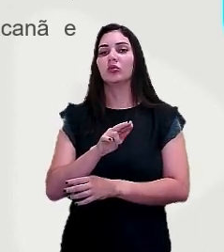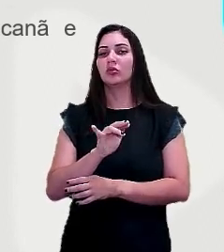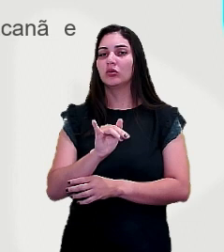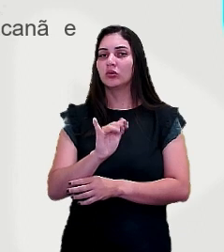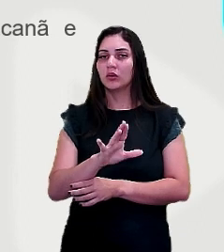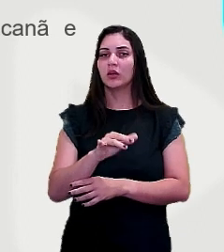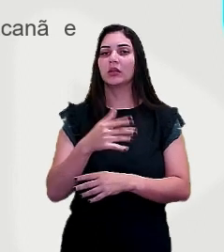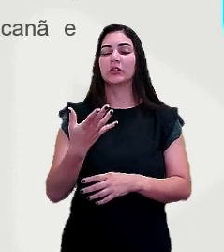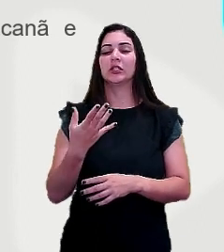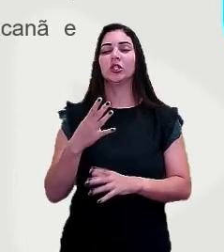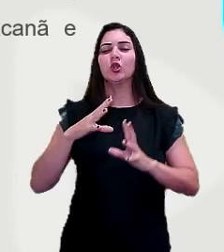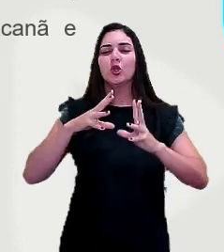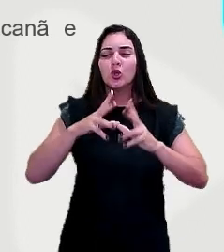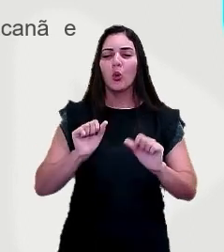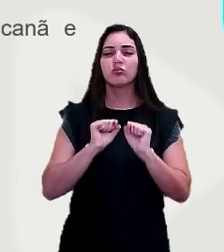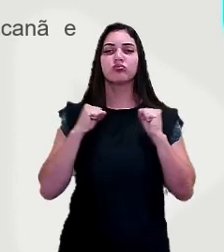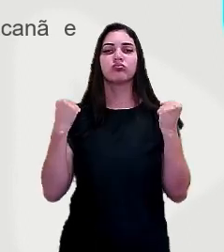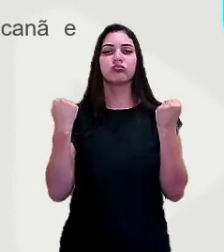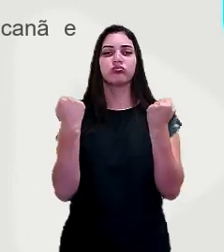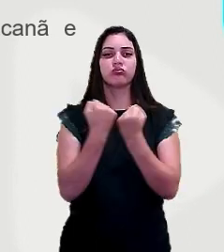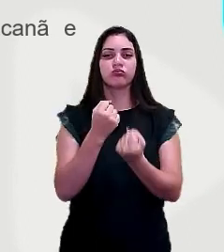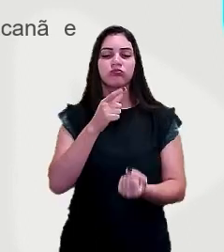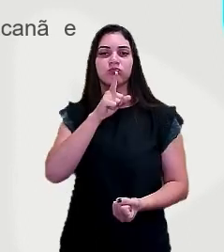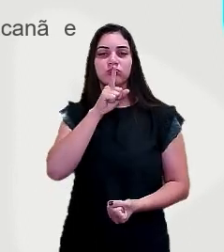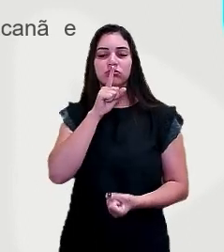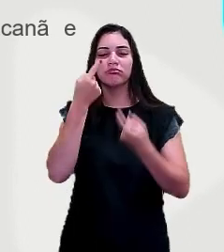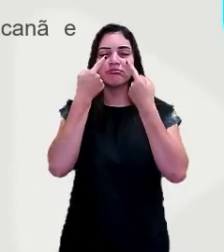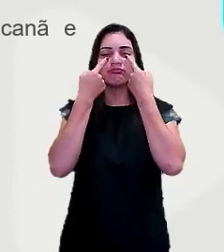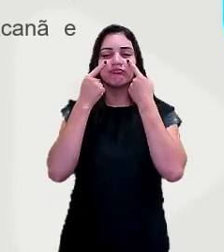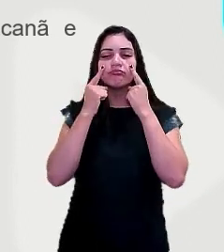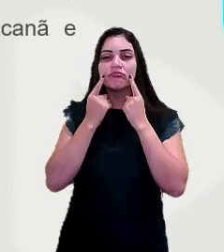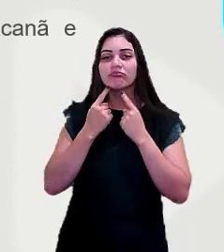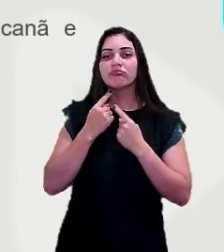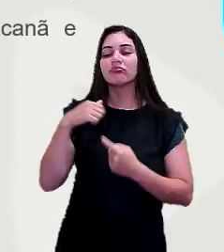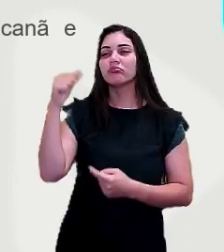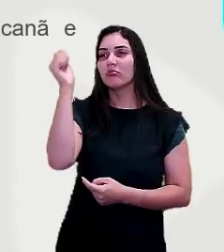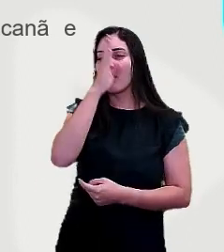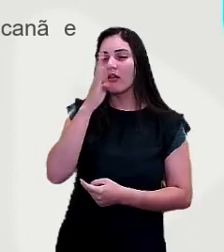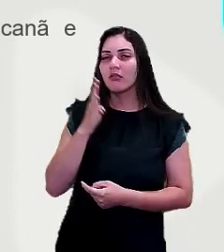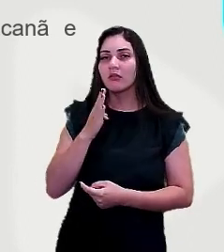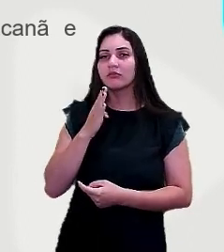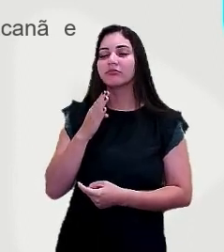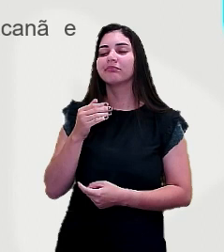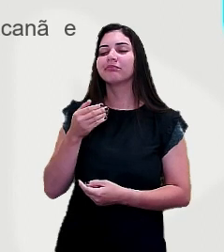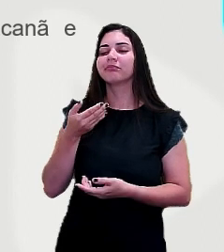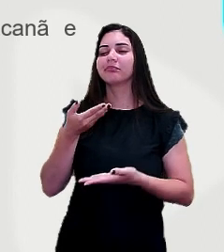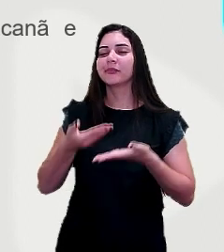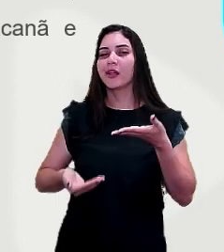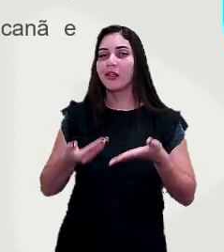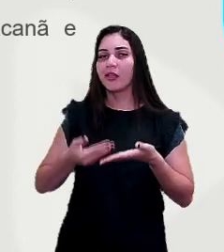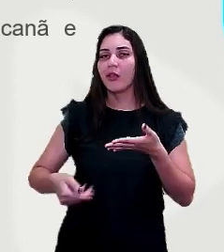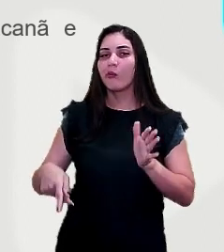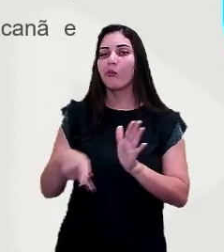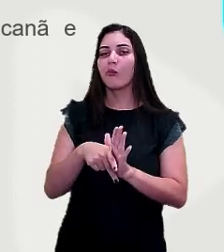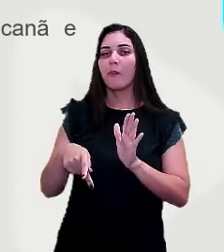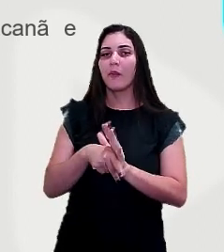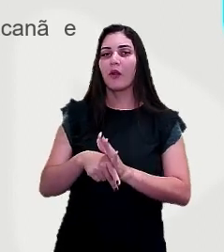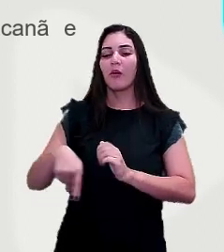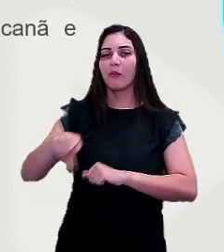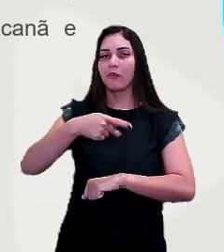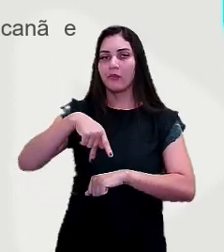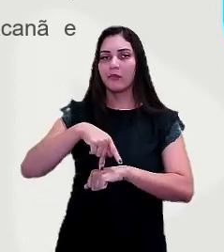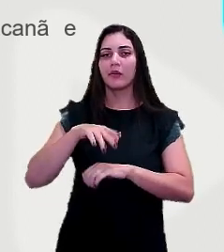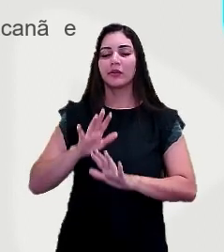todo o estádio Maracanã e levando os anfitriões a lágrimas. Sim, o Brasil perdeu no seu país, né? O Brasil foi